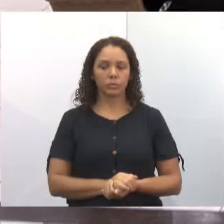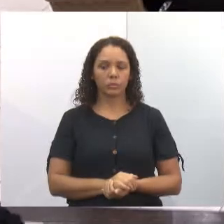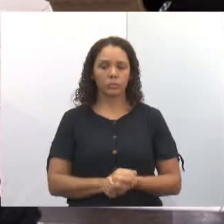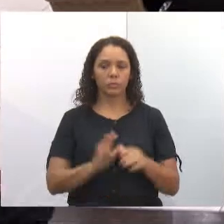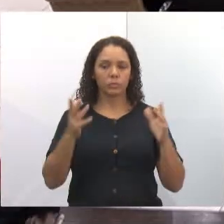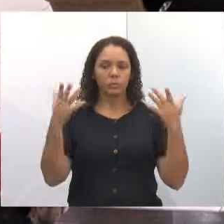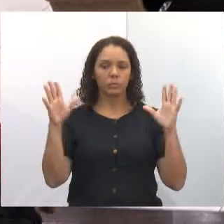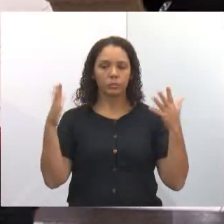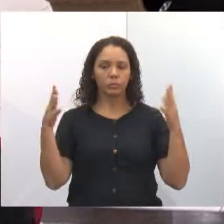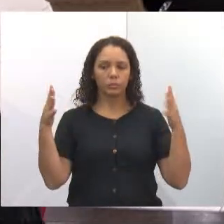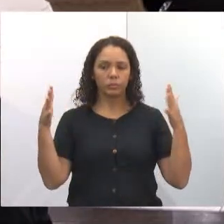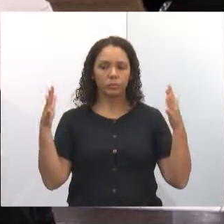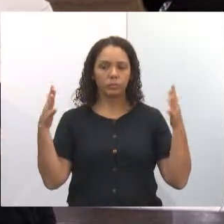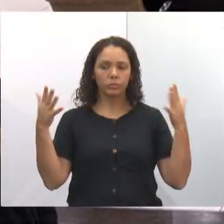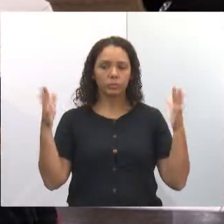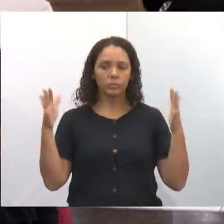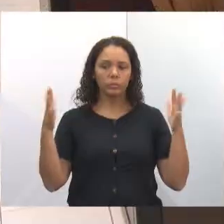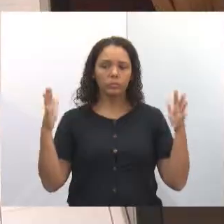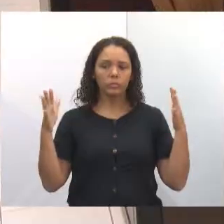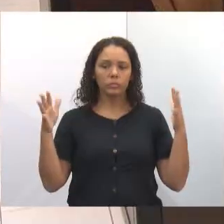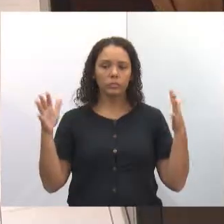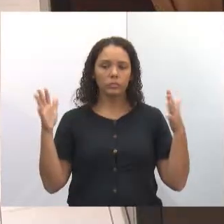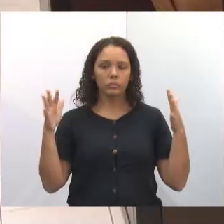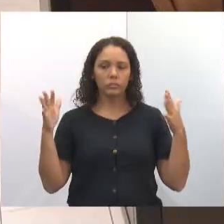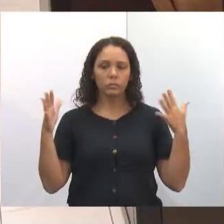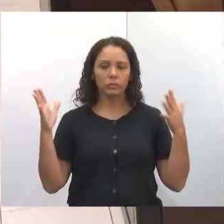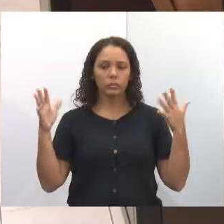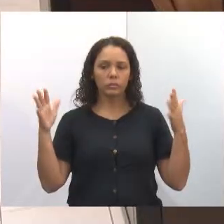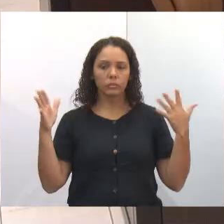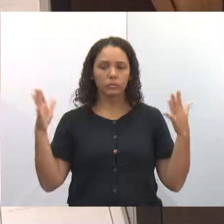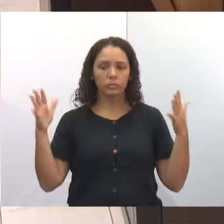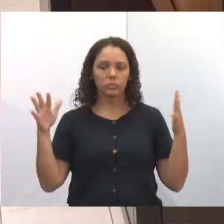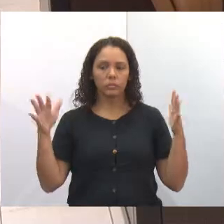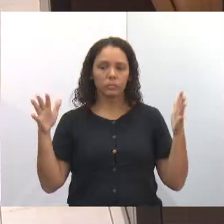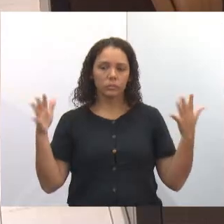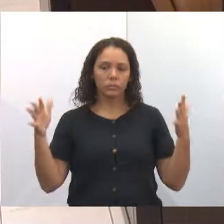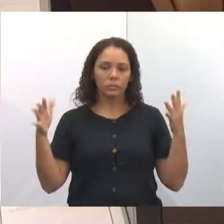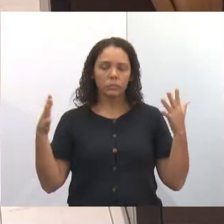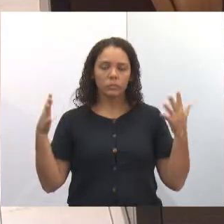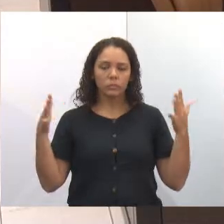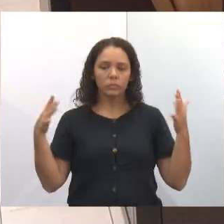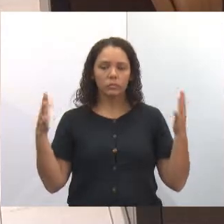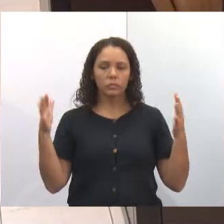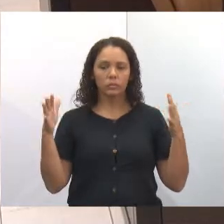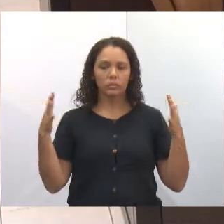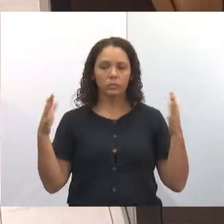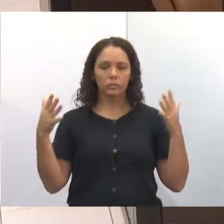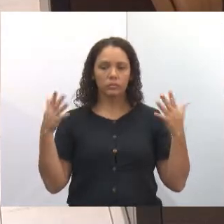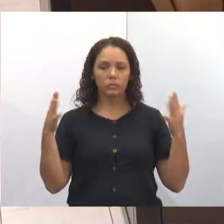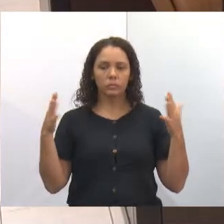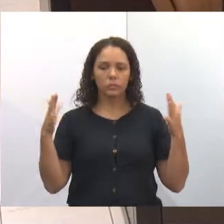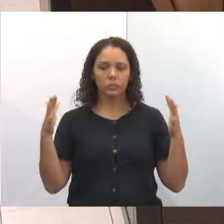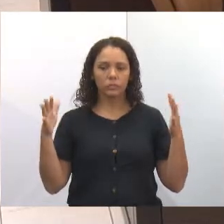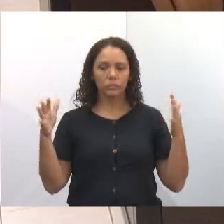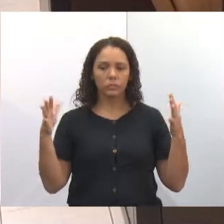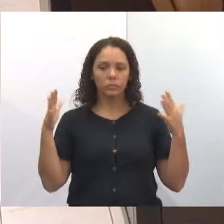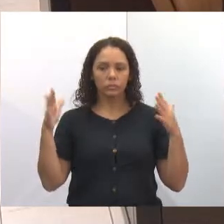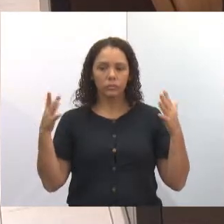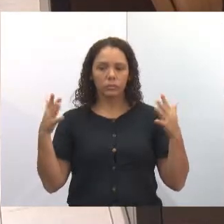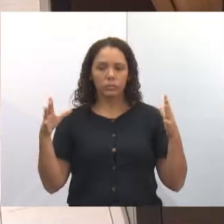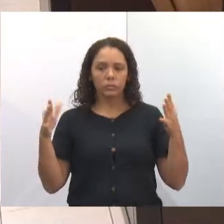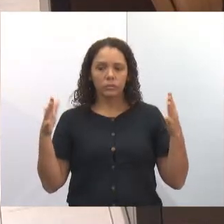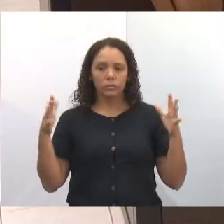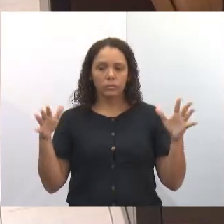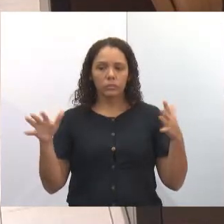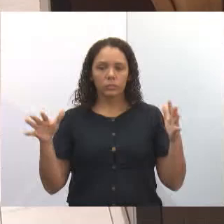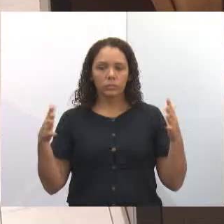atual Viela 11, no Parque Santo Antônio, como a Viela Manuel Jorge de Amorim. E a atual Rua 1, localizada no